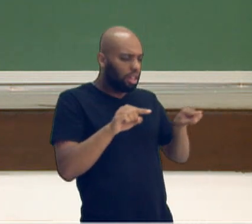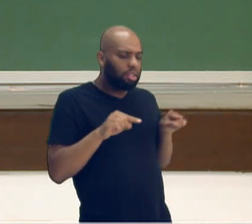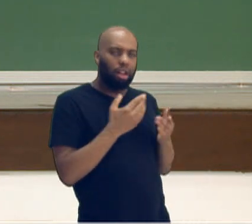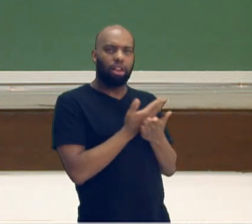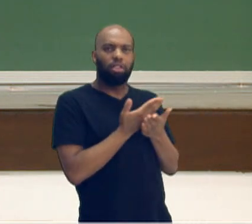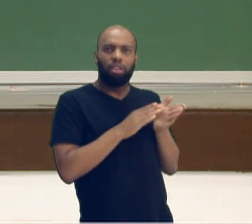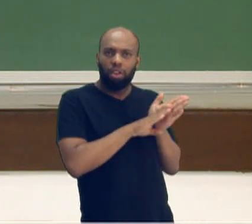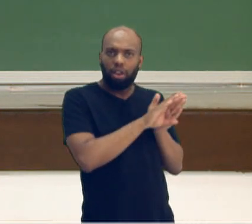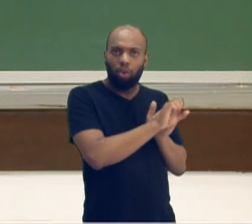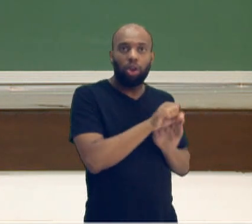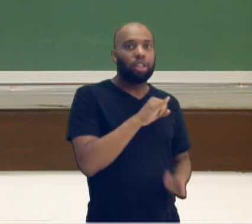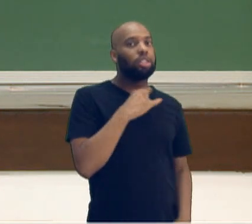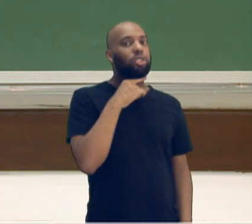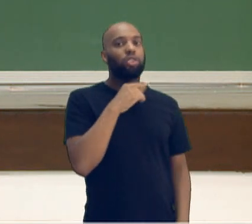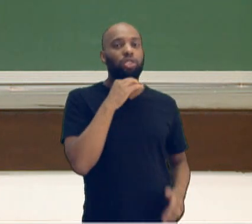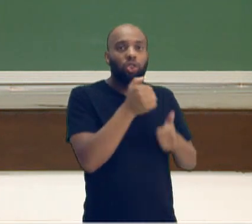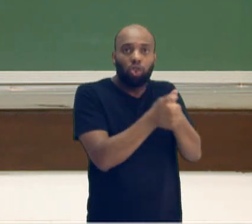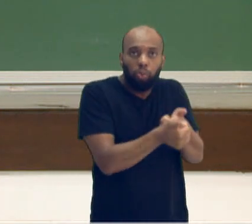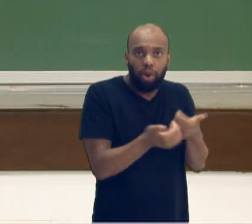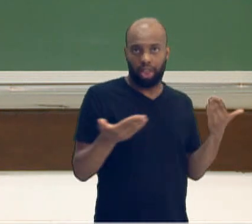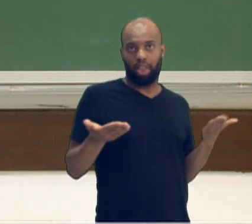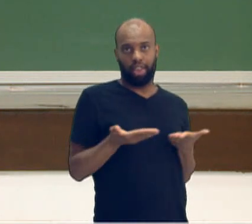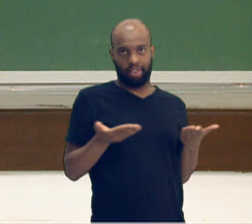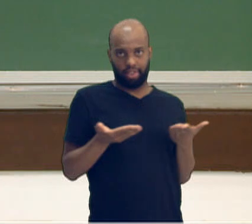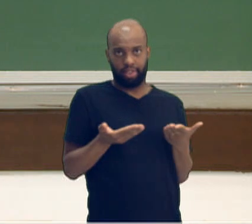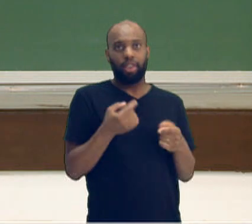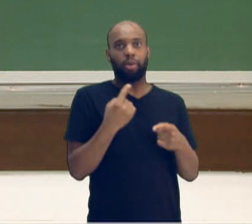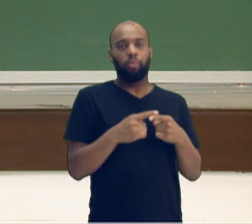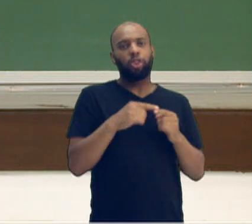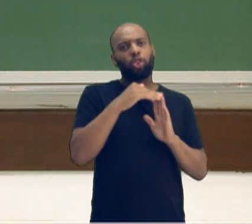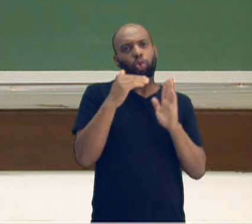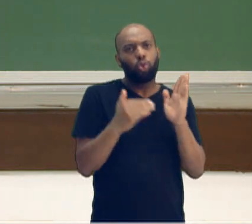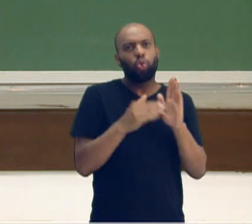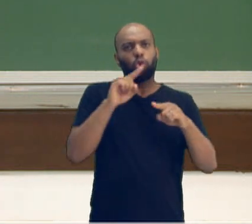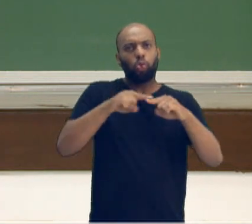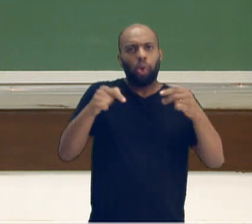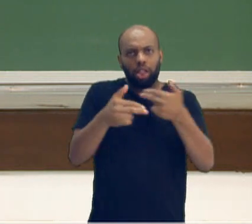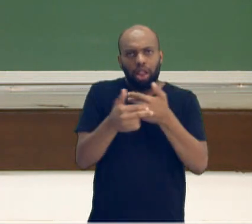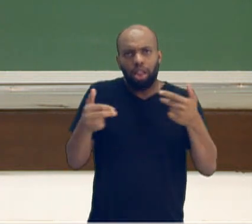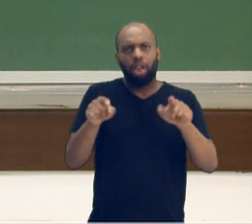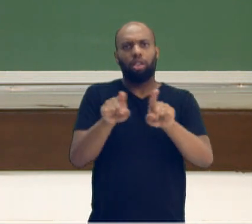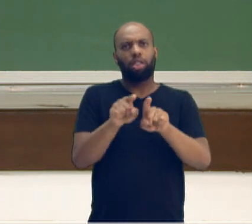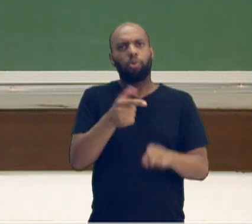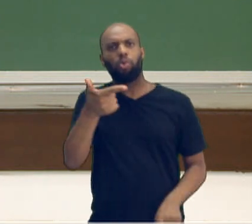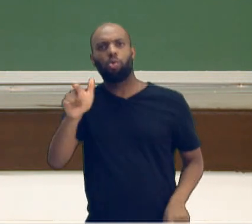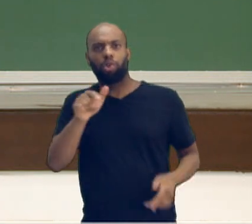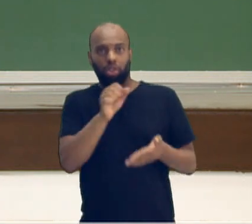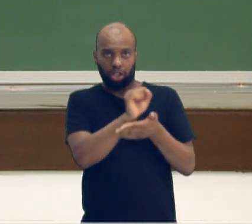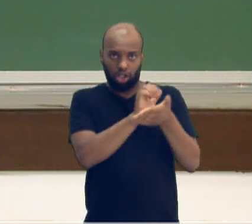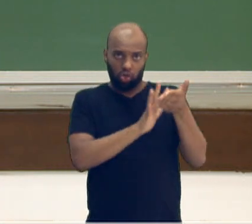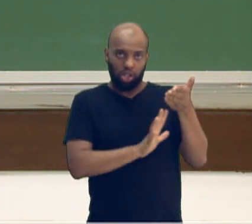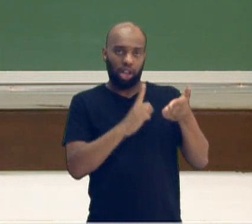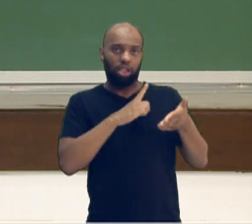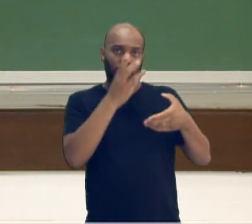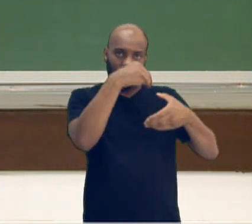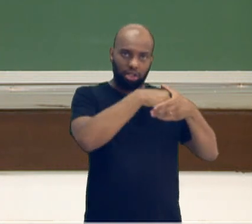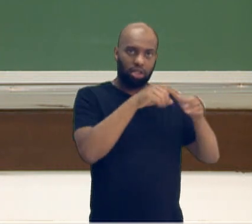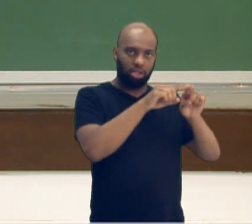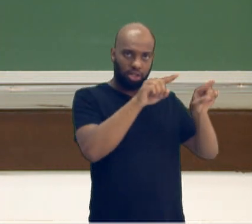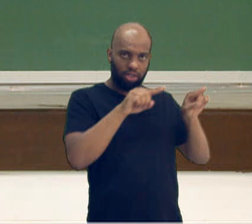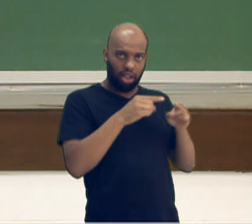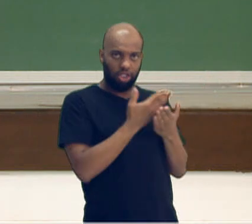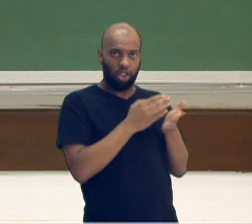caso vocês não consigam acompanhar essa aula. E todo esse material e mais algumas atividades vão estar lá para vocês poderem